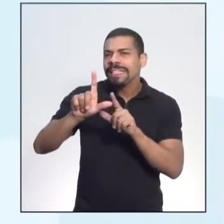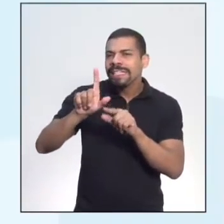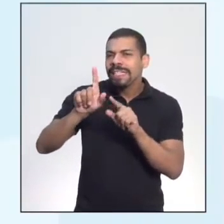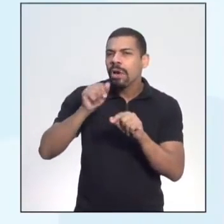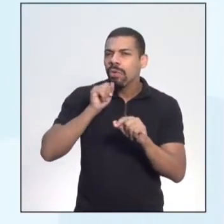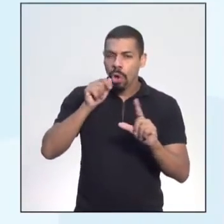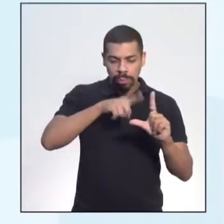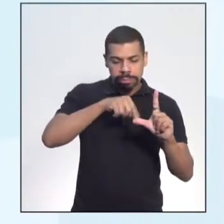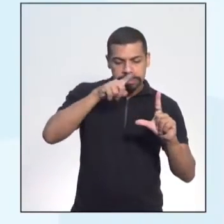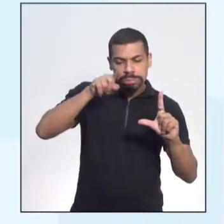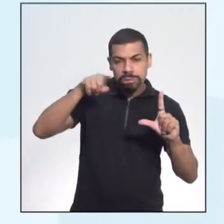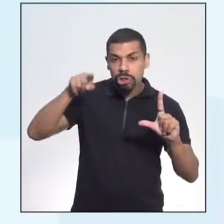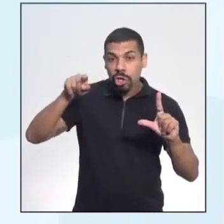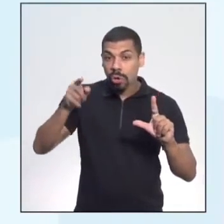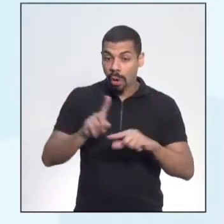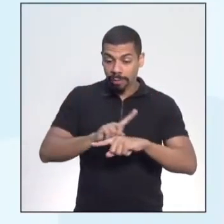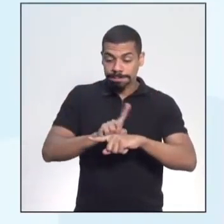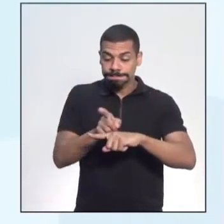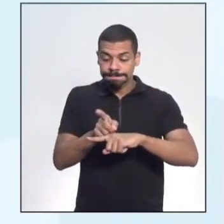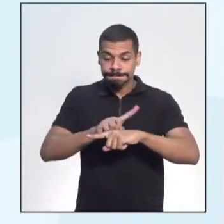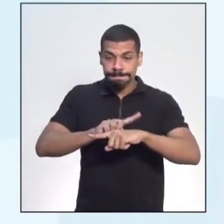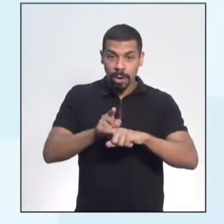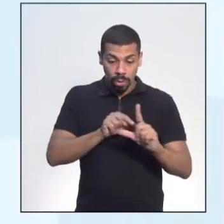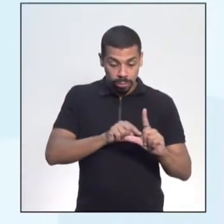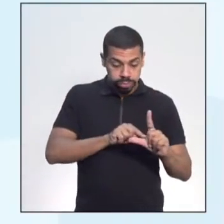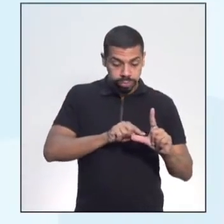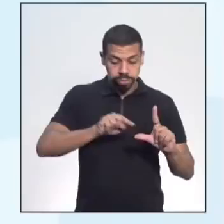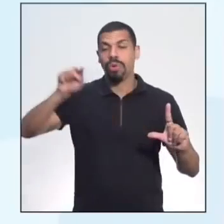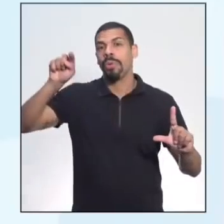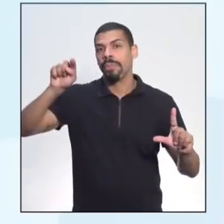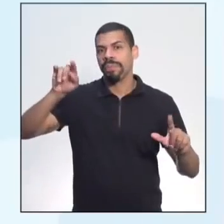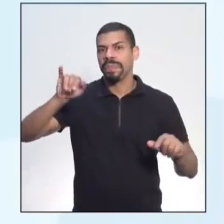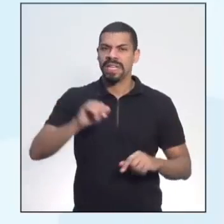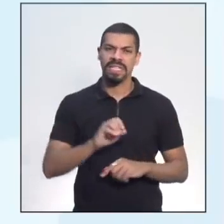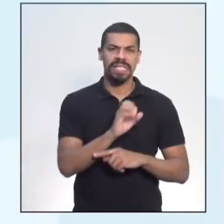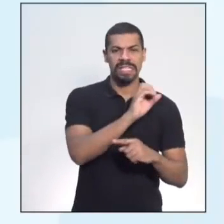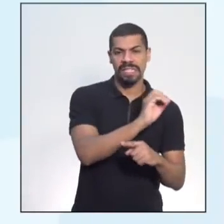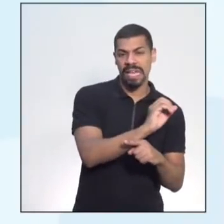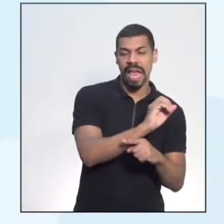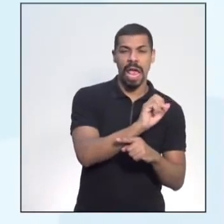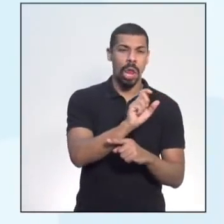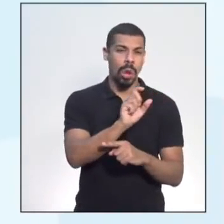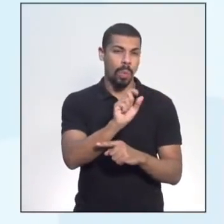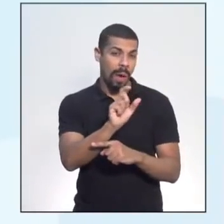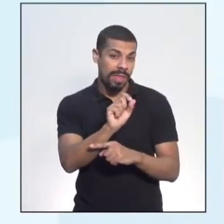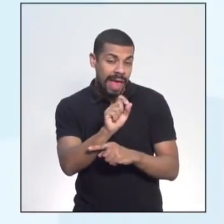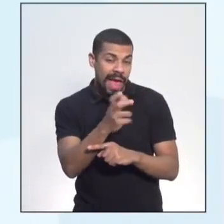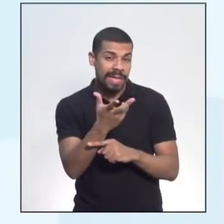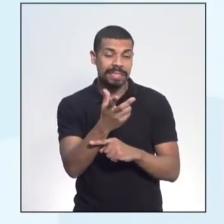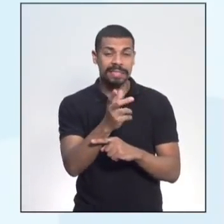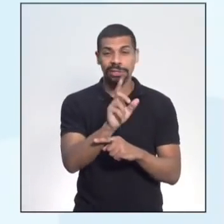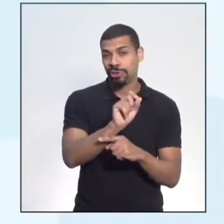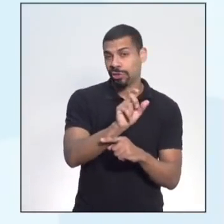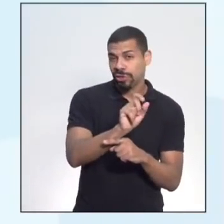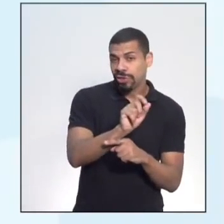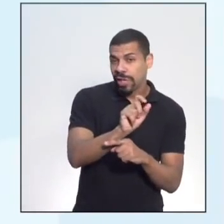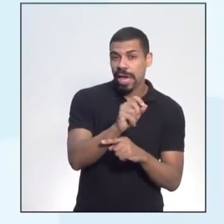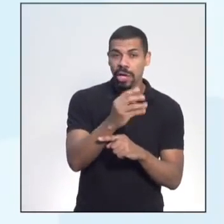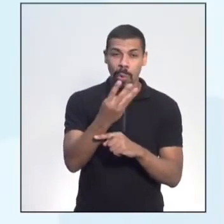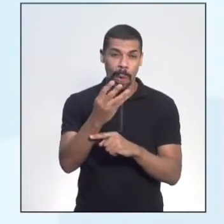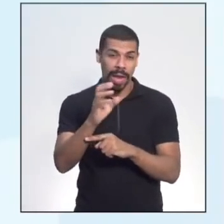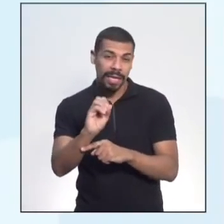onde o gráfico mostra que a velocidade aumentou. Se é de 0 a 10 segundos, se é de 10 a